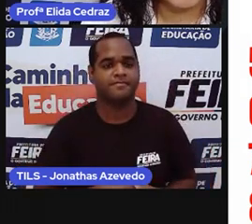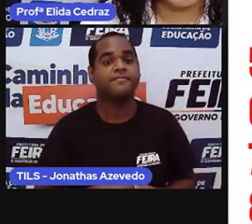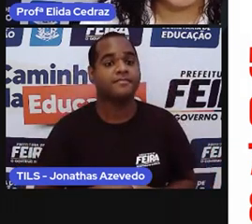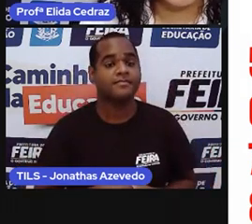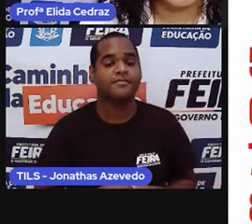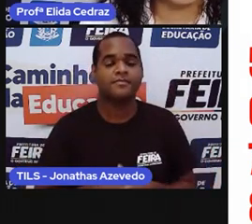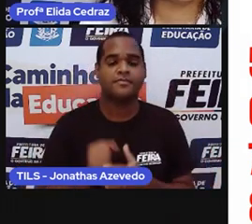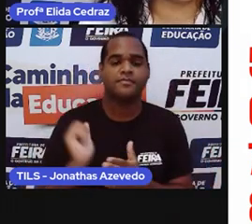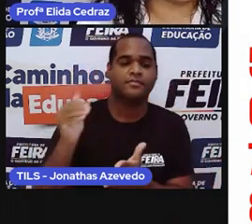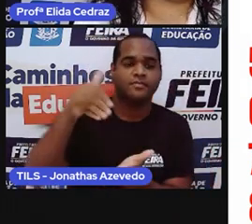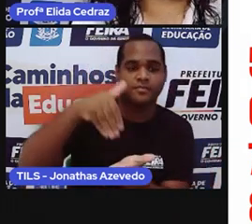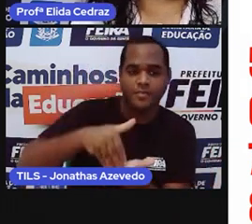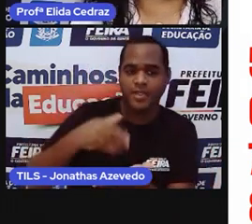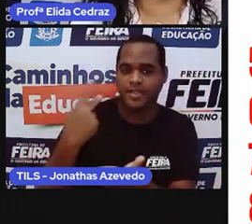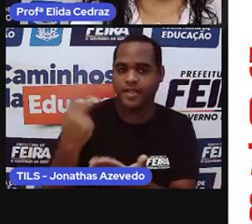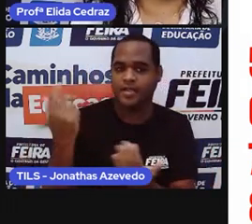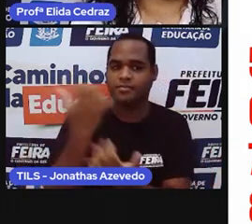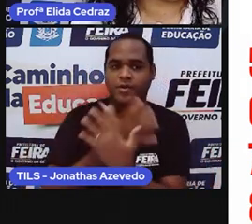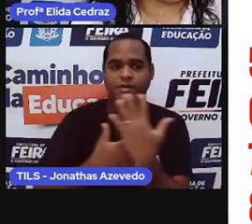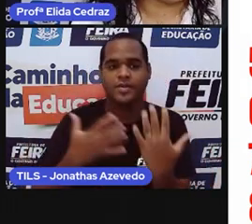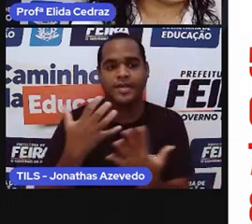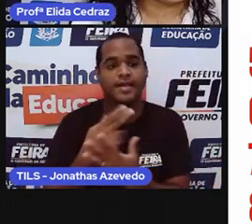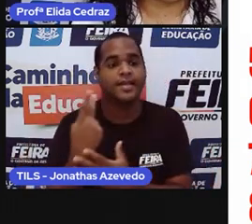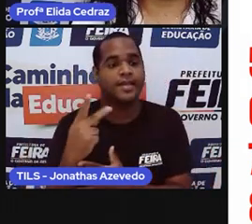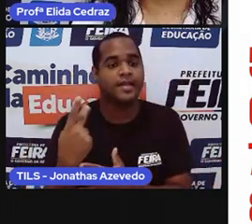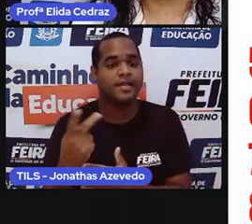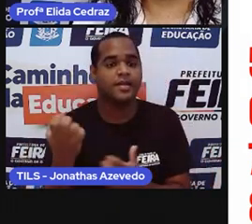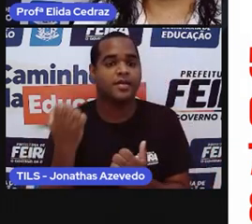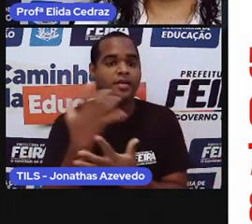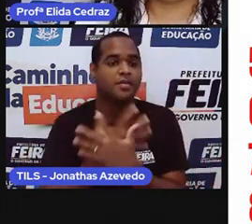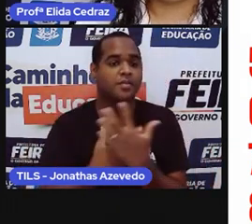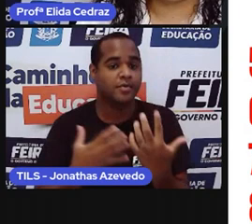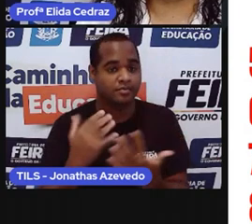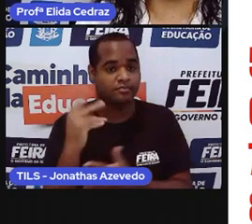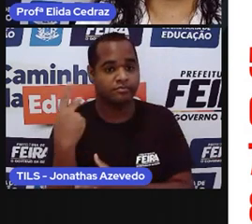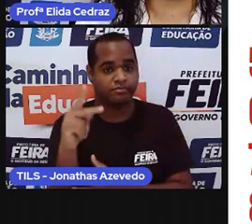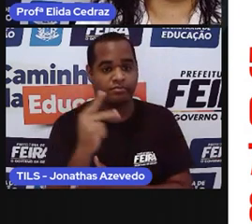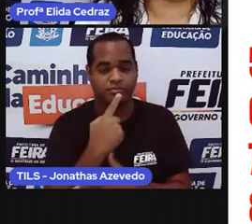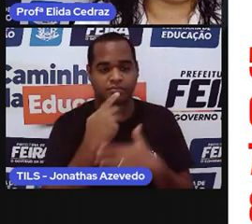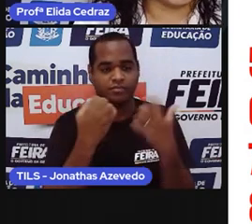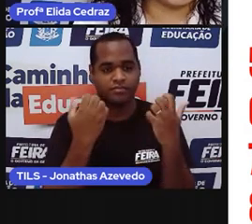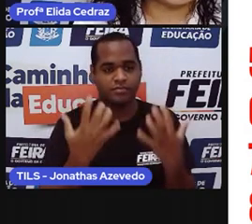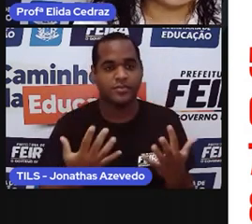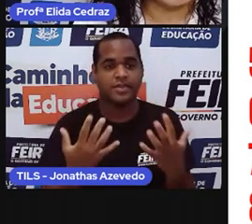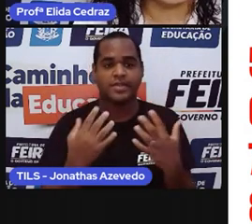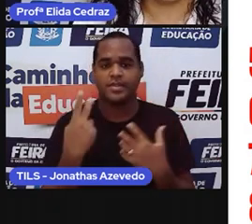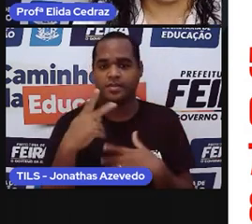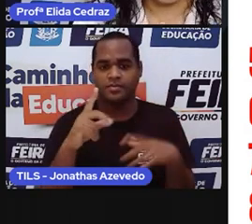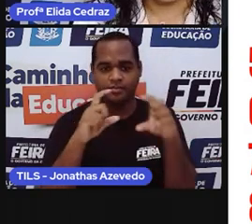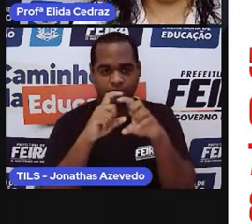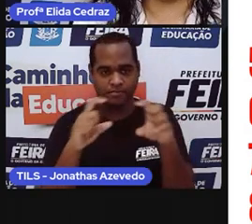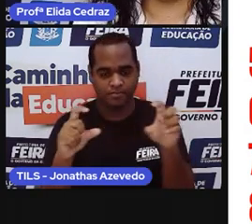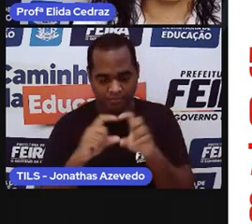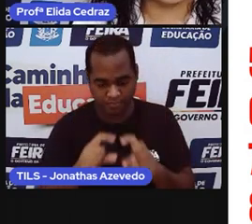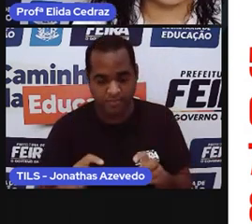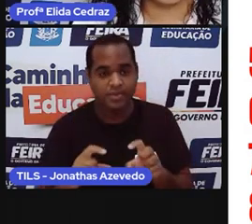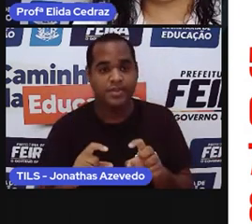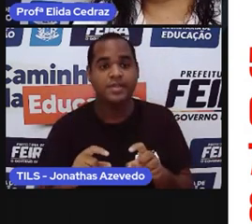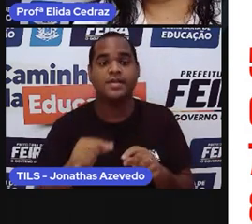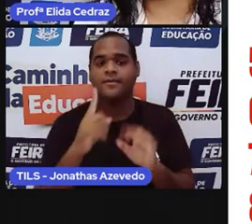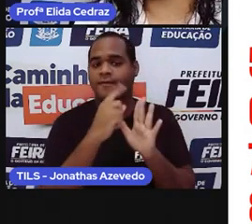esta última música, Você Gosta de Mim, ó Menina, é uma música que tem versos,